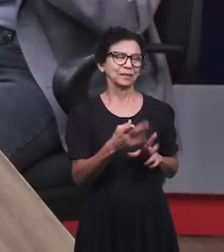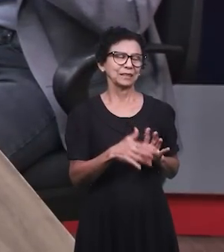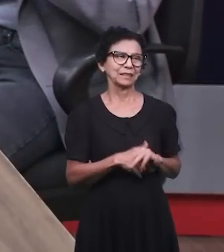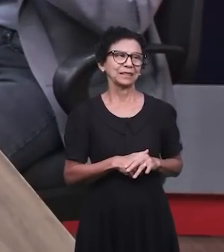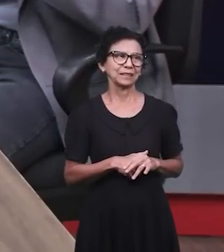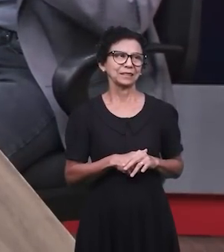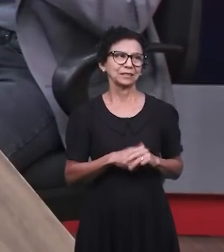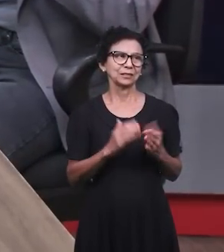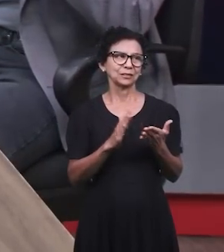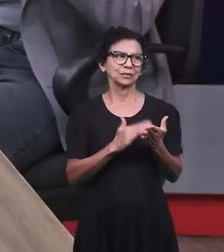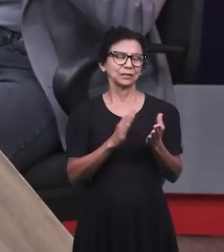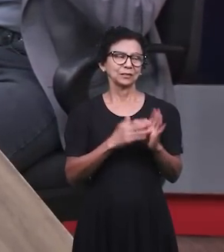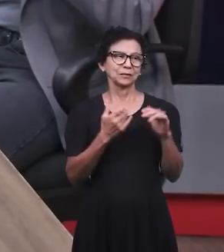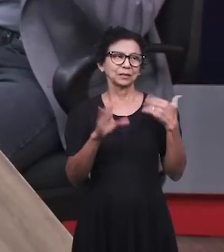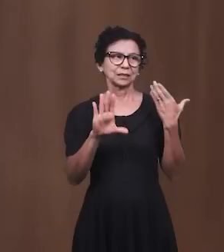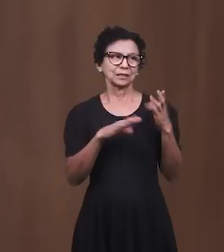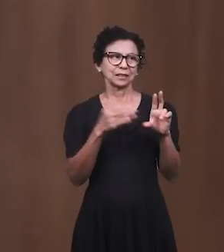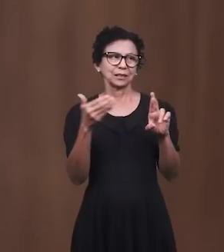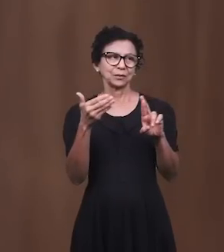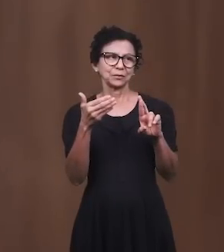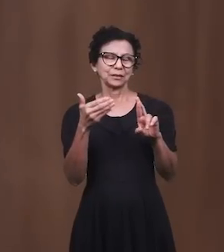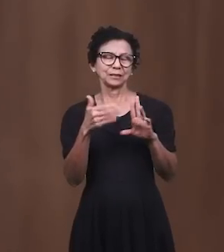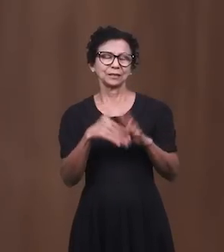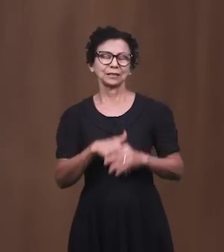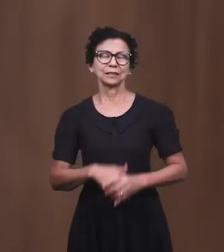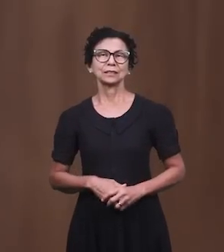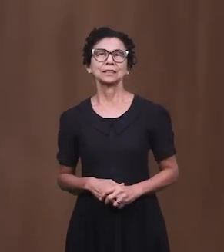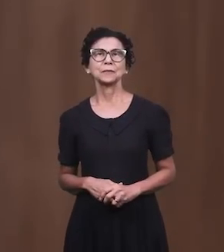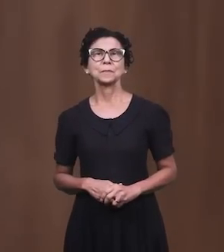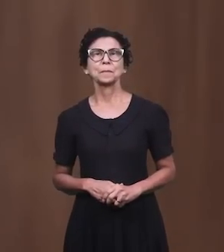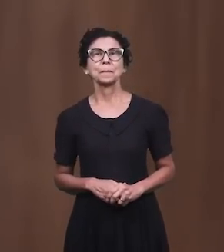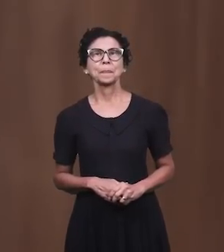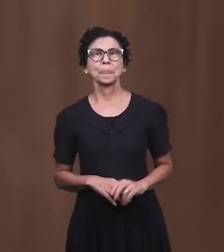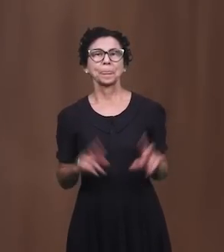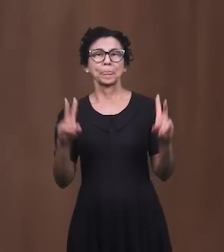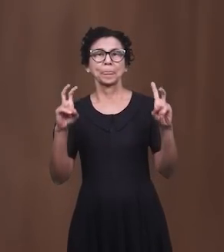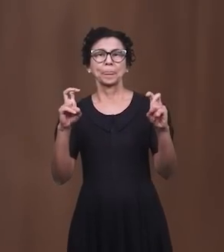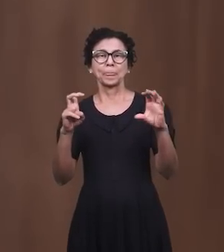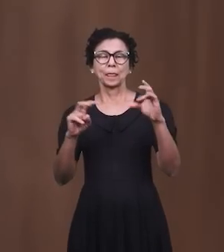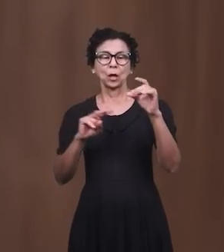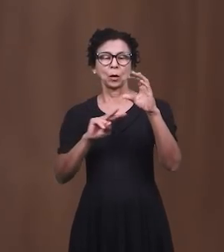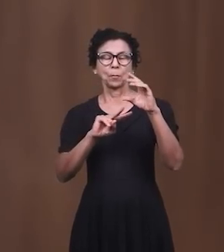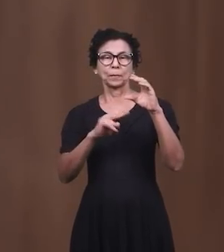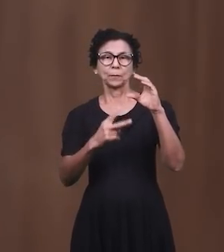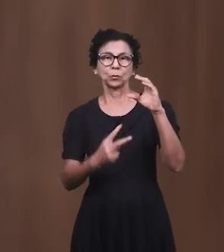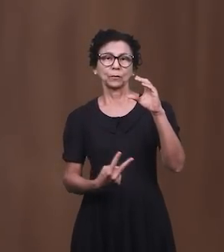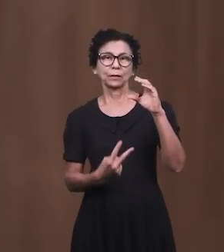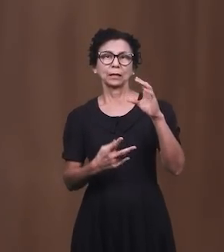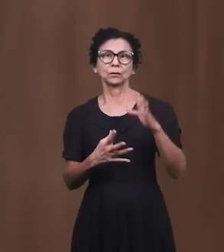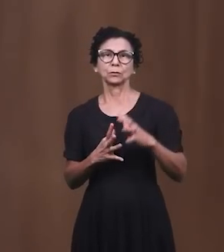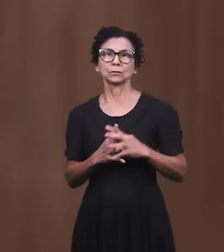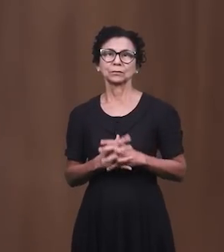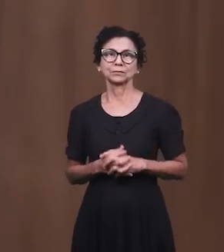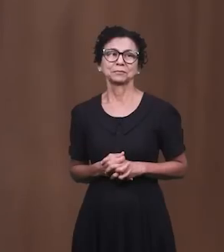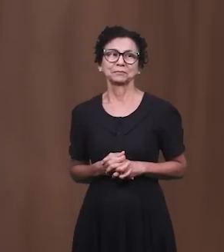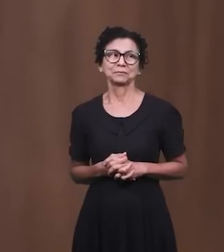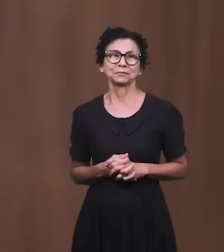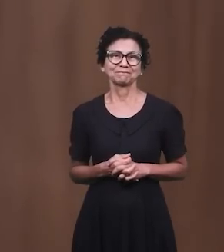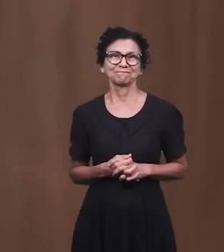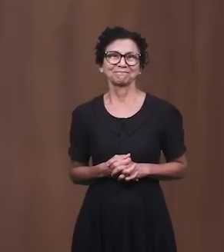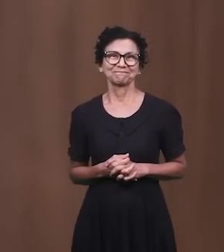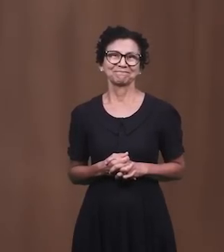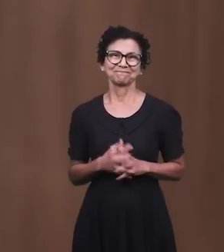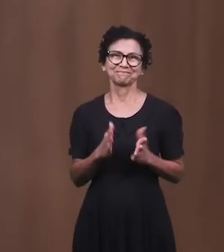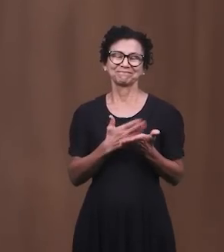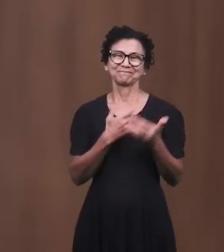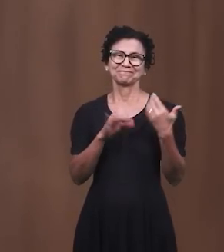ele, vamos colocar aqui entre aspas, né, criptografado para o mundo, porque o mundo lê o livro de Cantares vai ter outra interpretação.